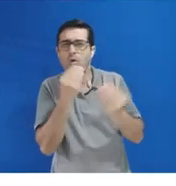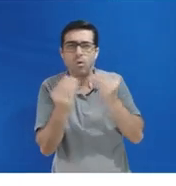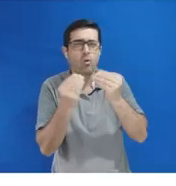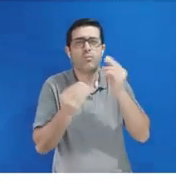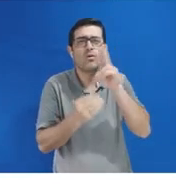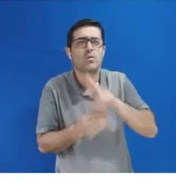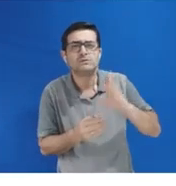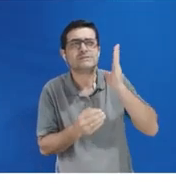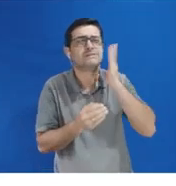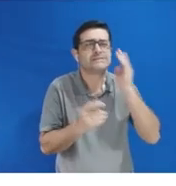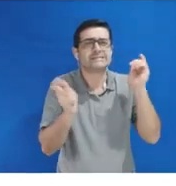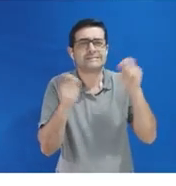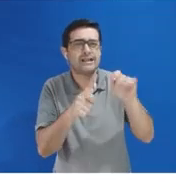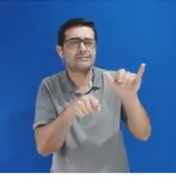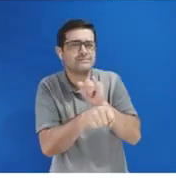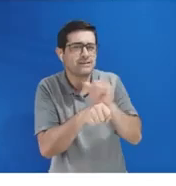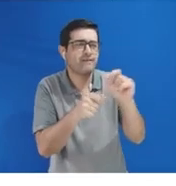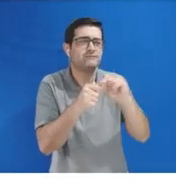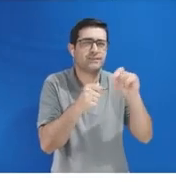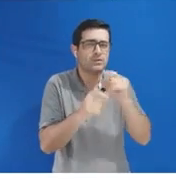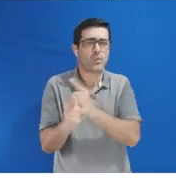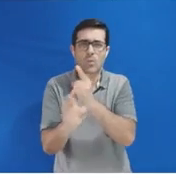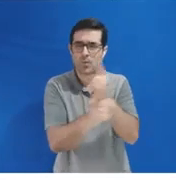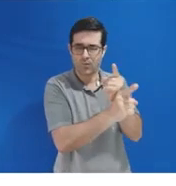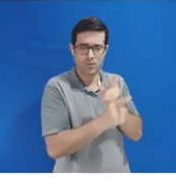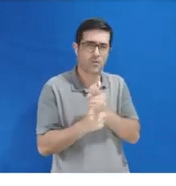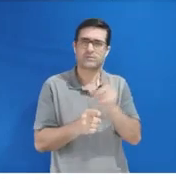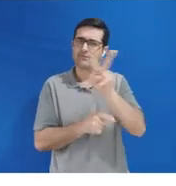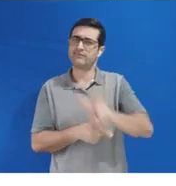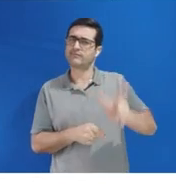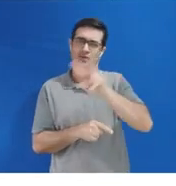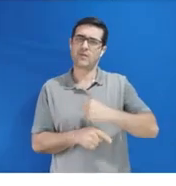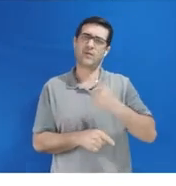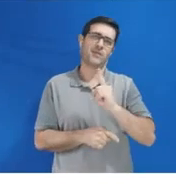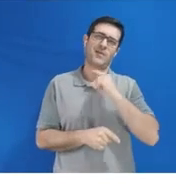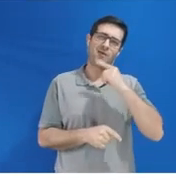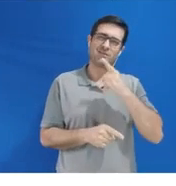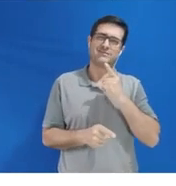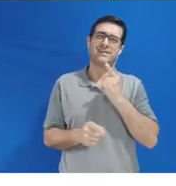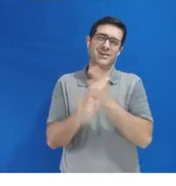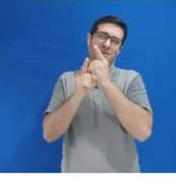como a gente consegue usar alguns artifícios, né, para chegar a valores que a gente